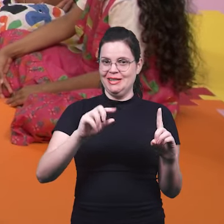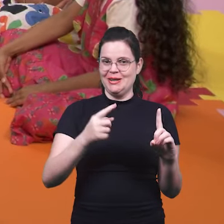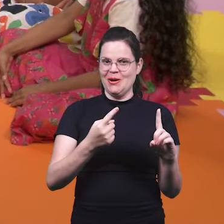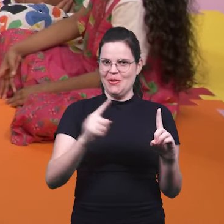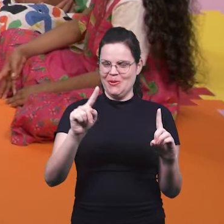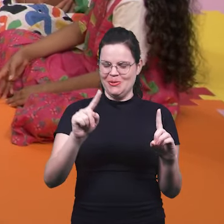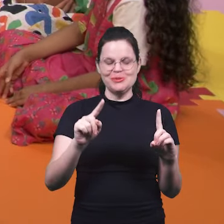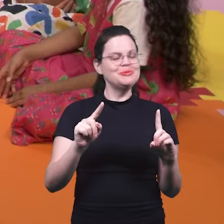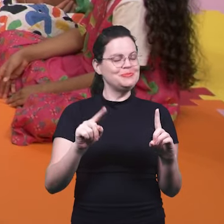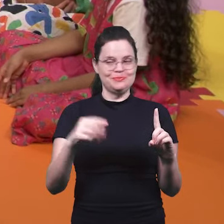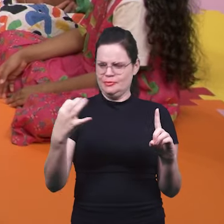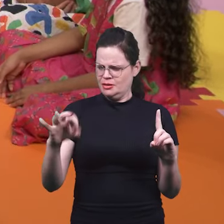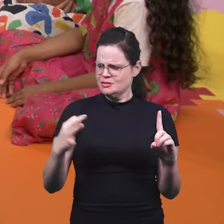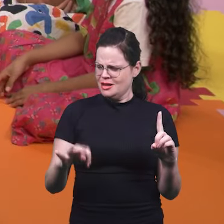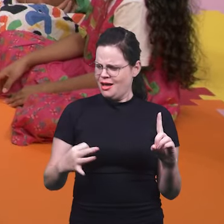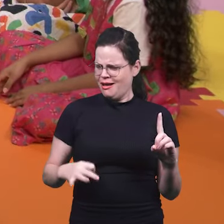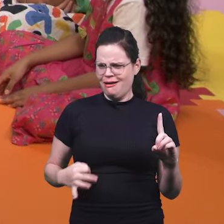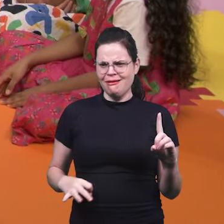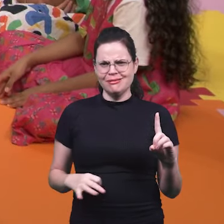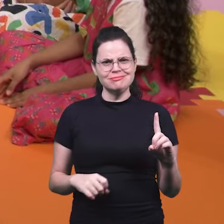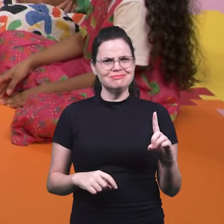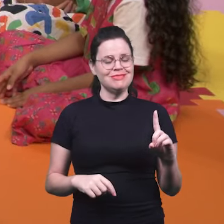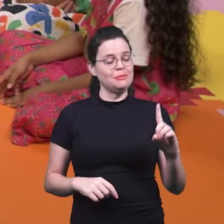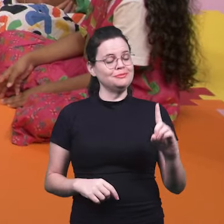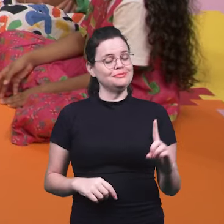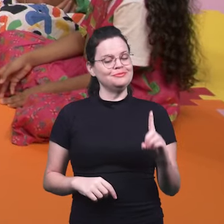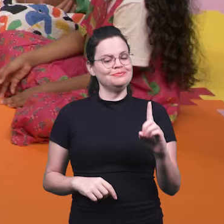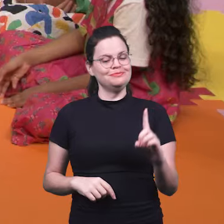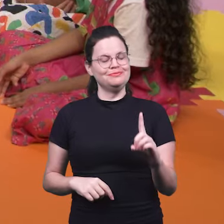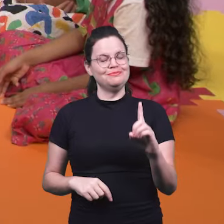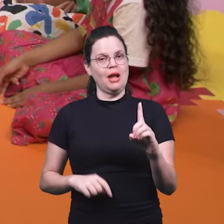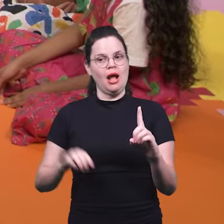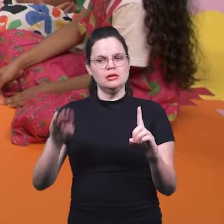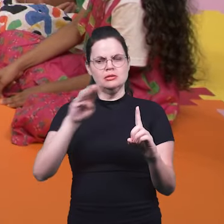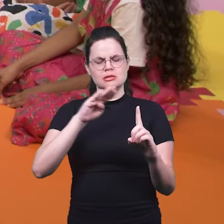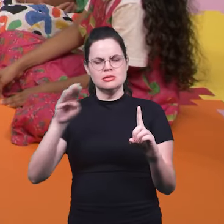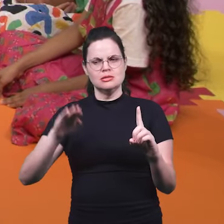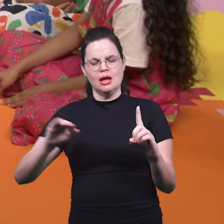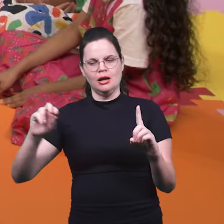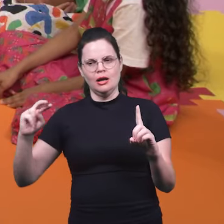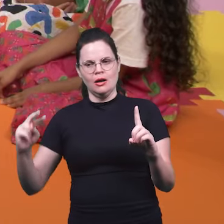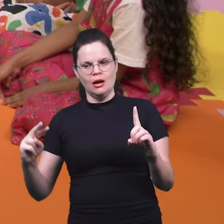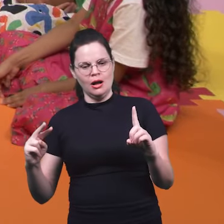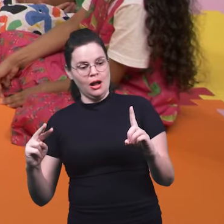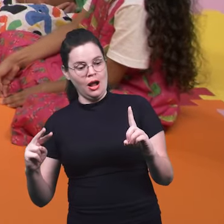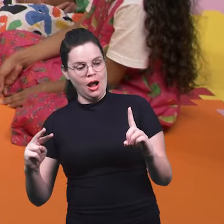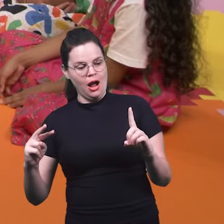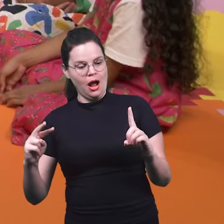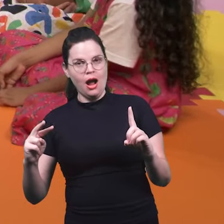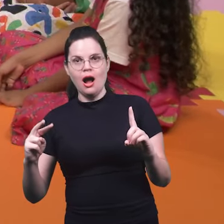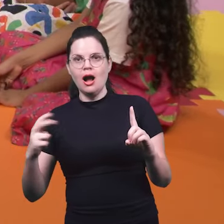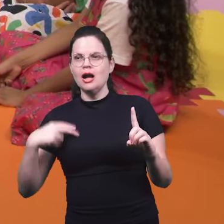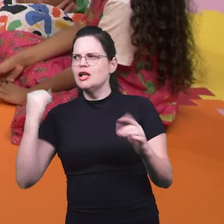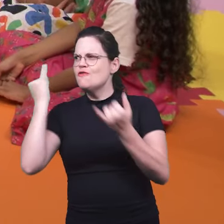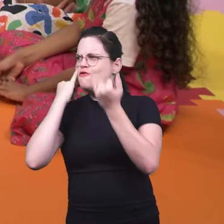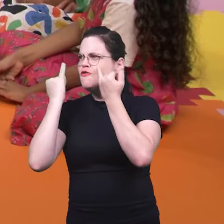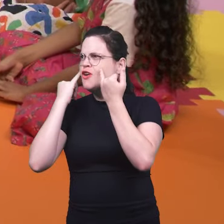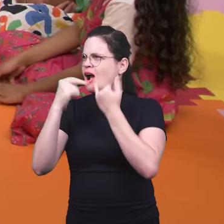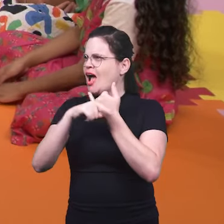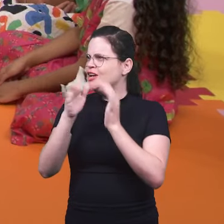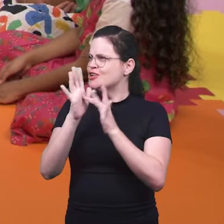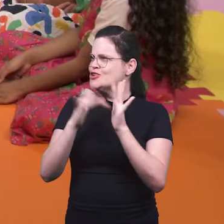issso Jericó Jericó Lucas então quando o Zaqueu ouviu falar que Jesus ali ia